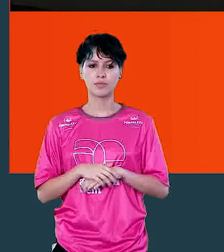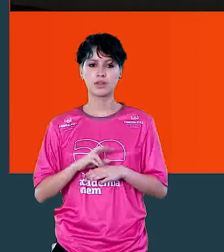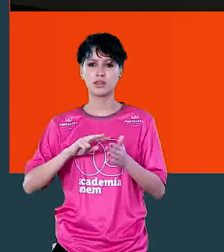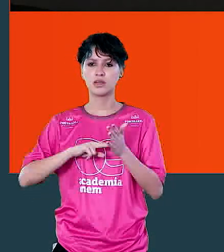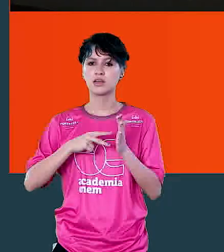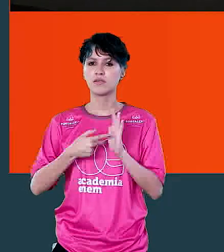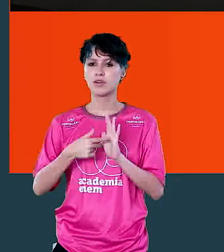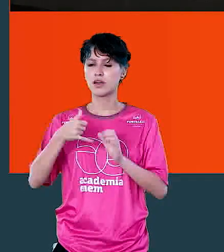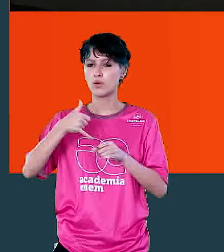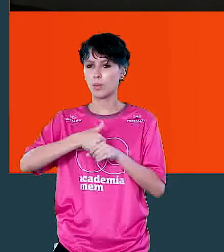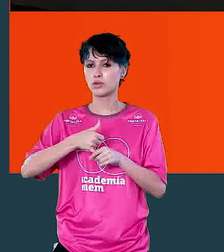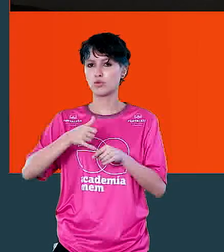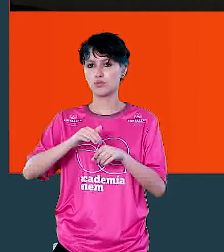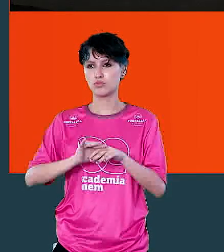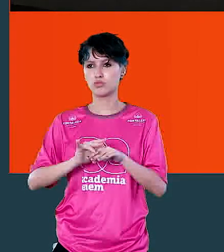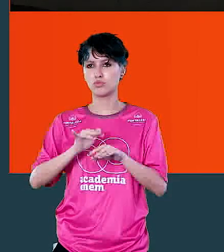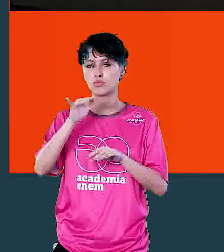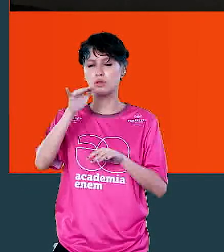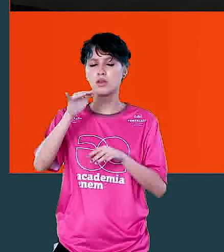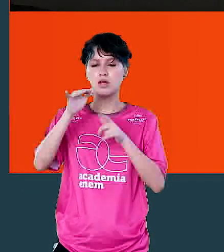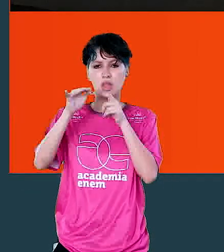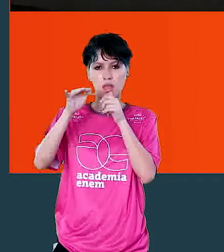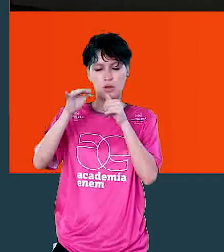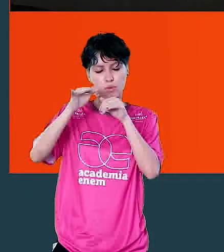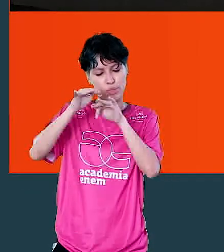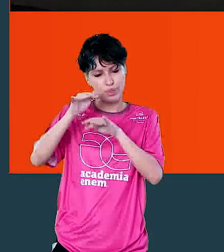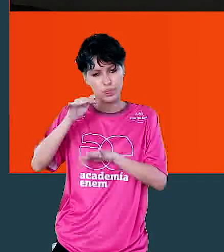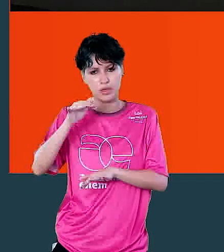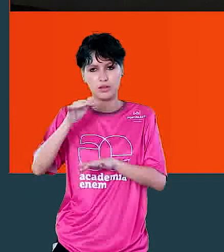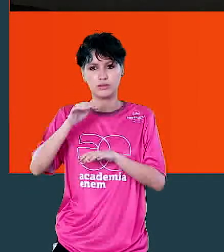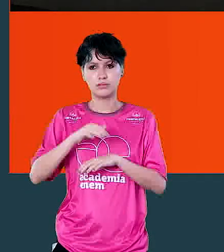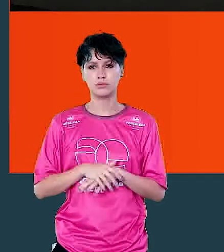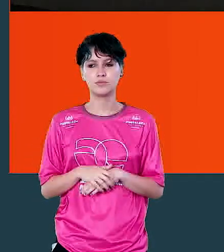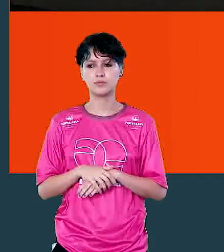Em cima. Baixa densidade, ele está lá em cima, ó, né?